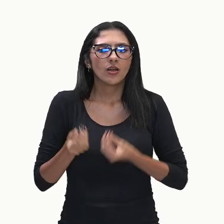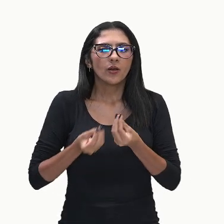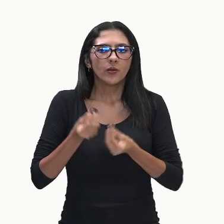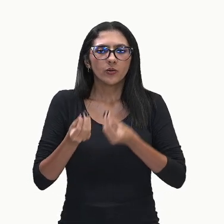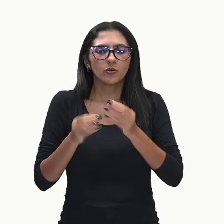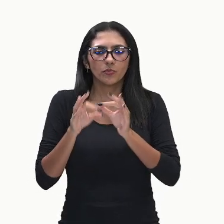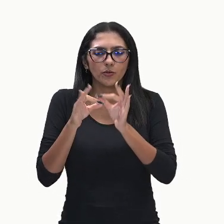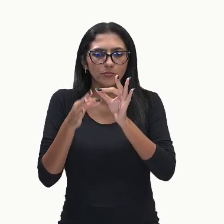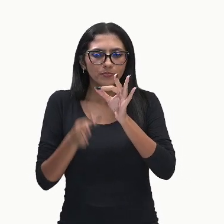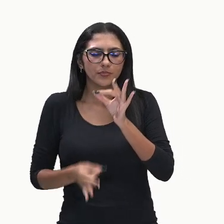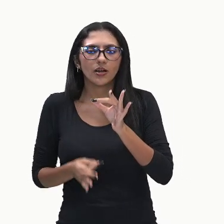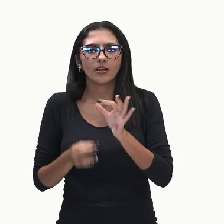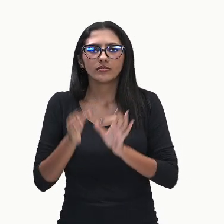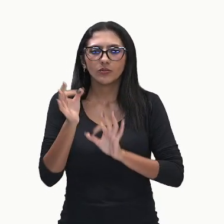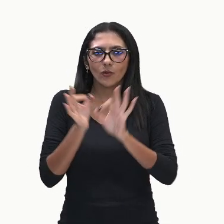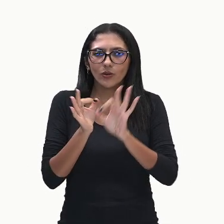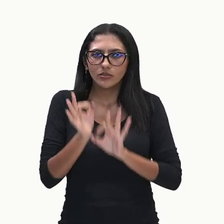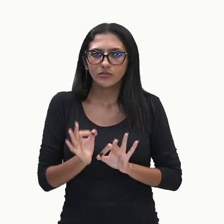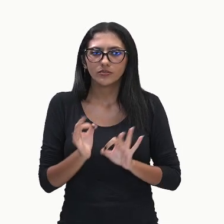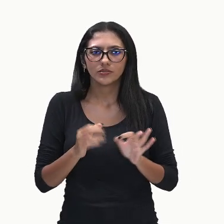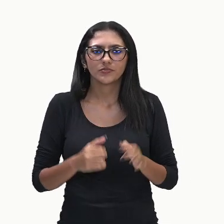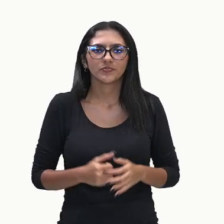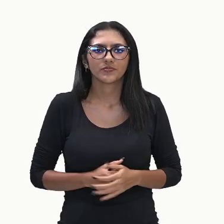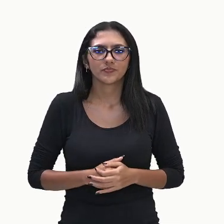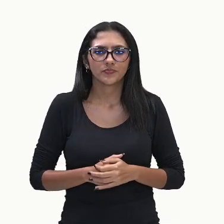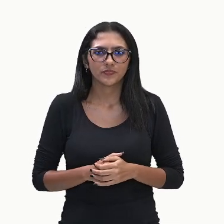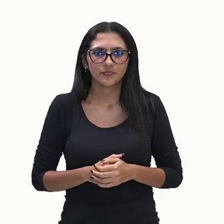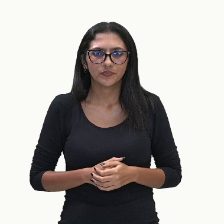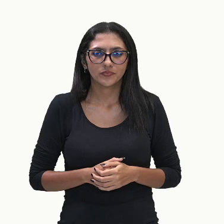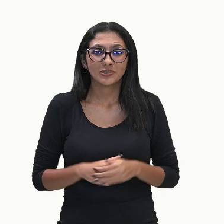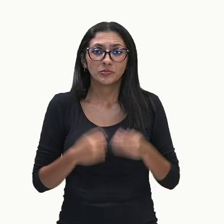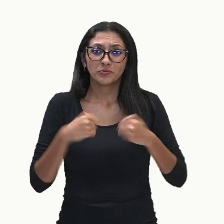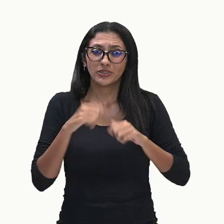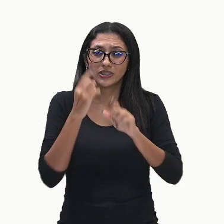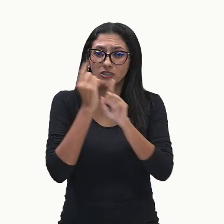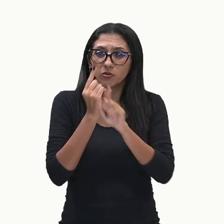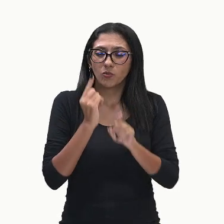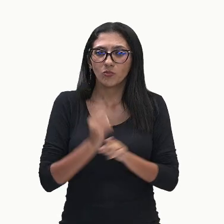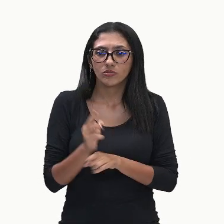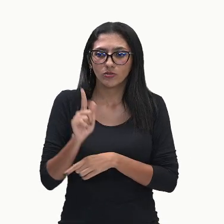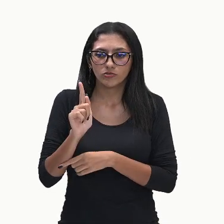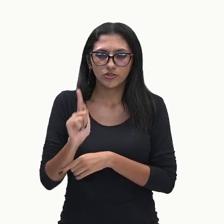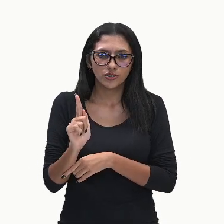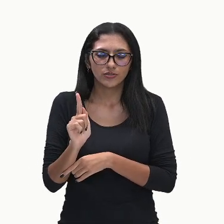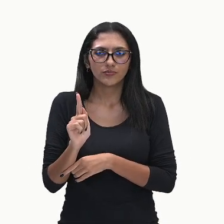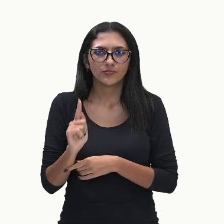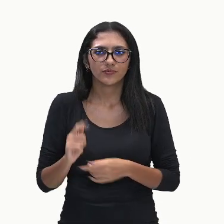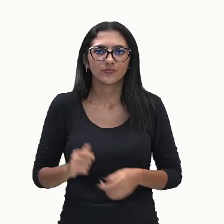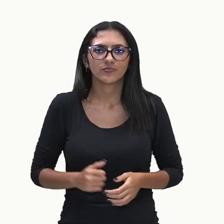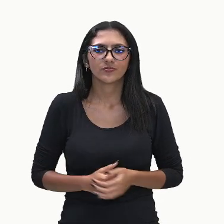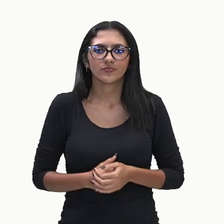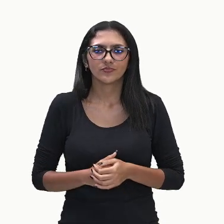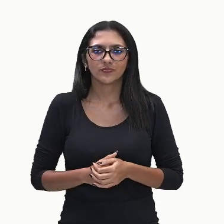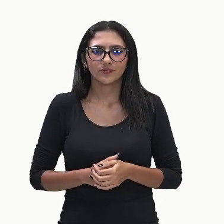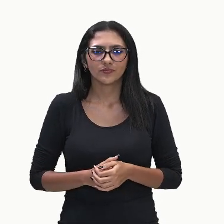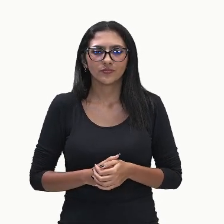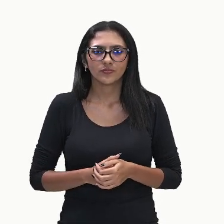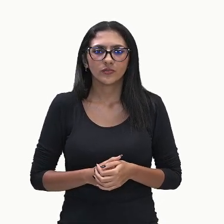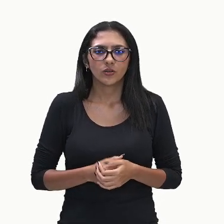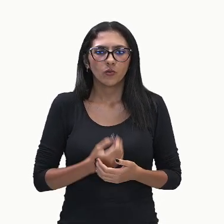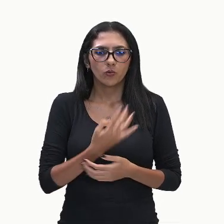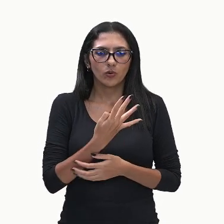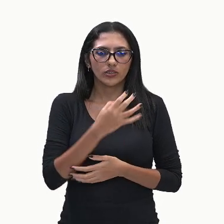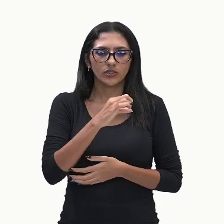para resolver essa equação? Eu quero encontrar o valor do G. Esse